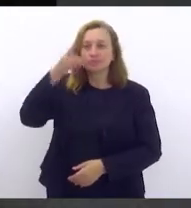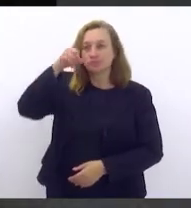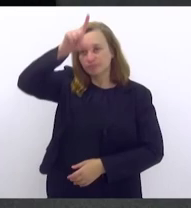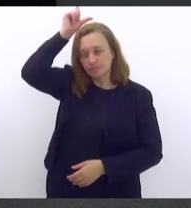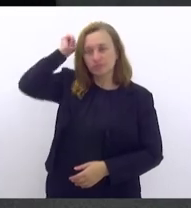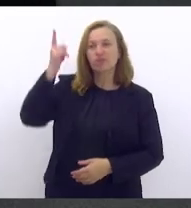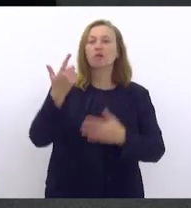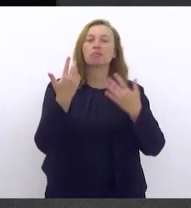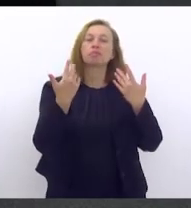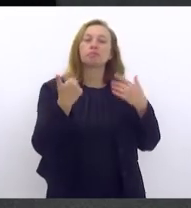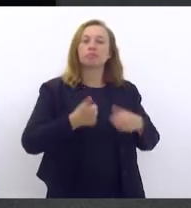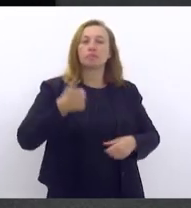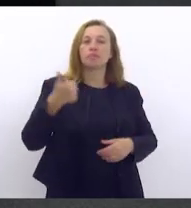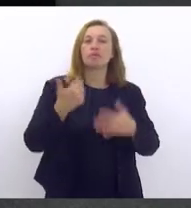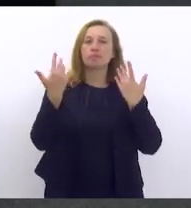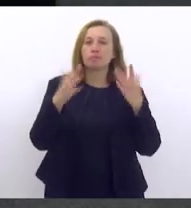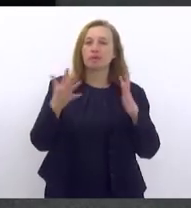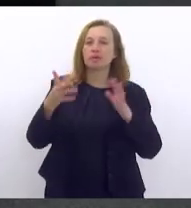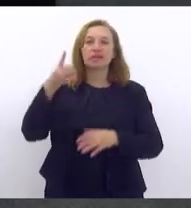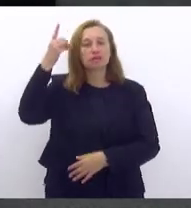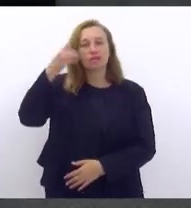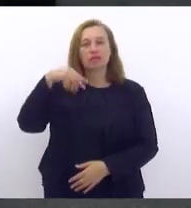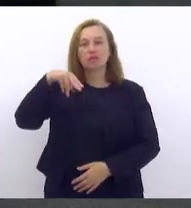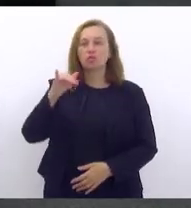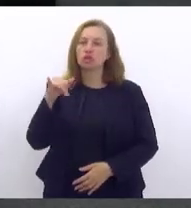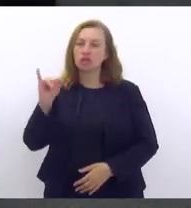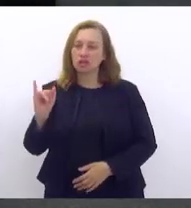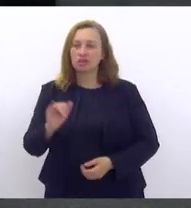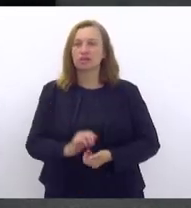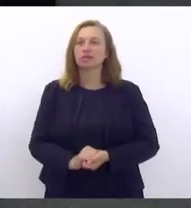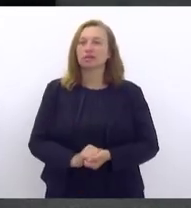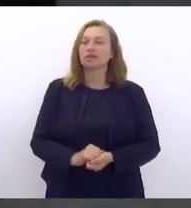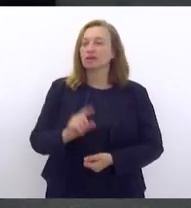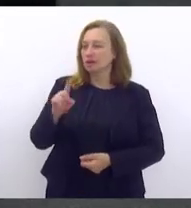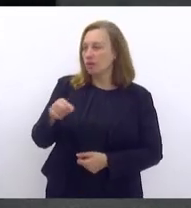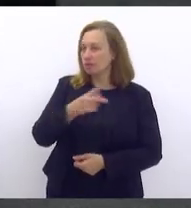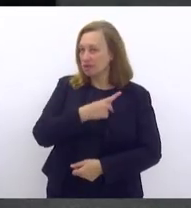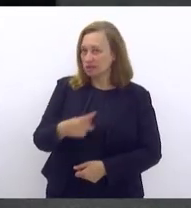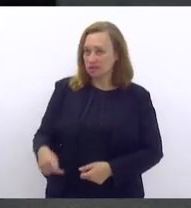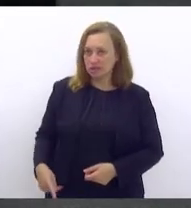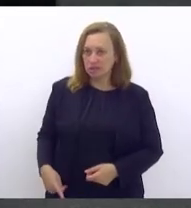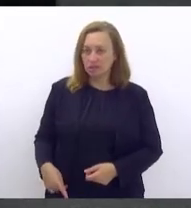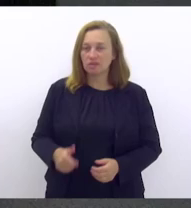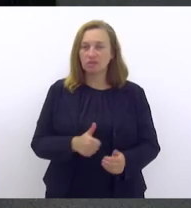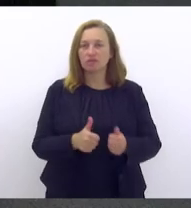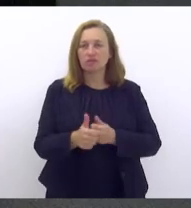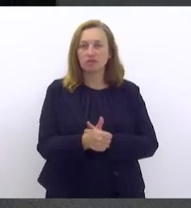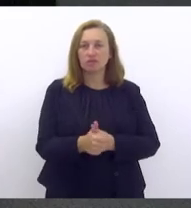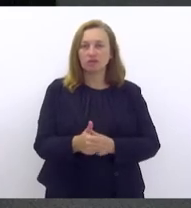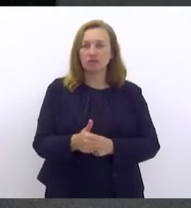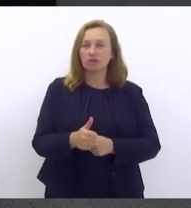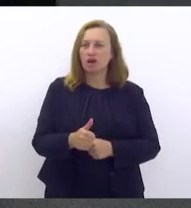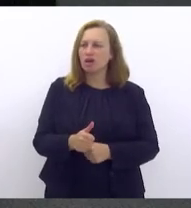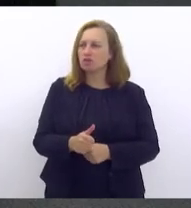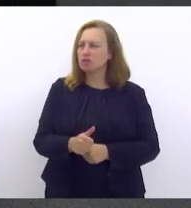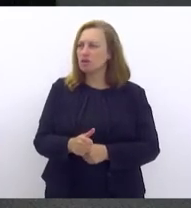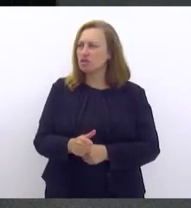parabenizar o deputado Munir Neto, que é o presidente da frente do